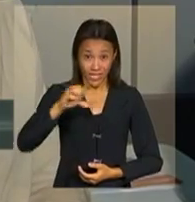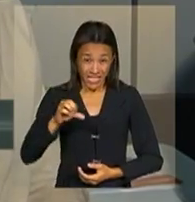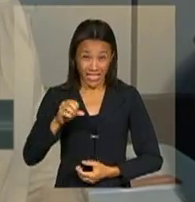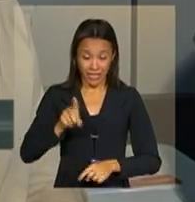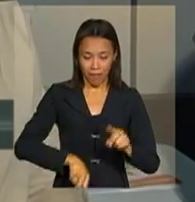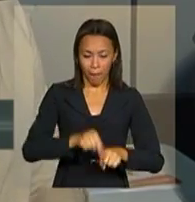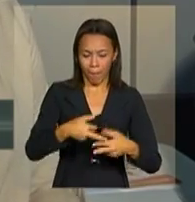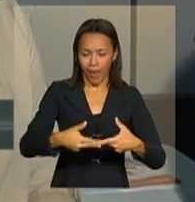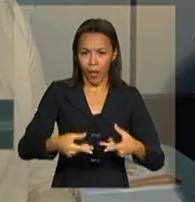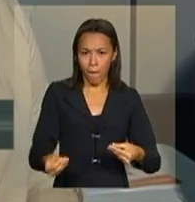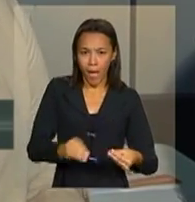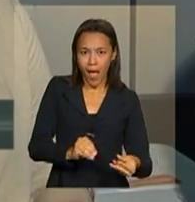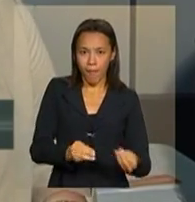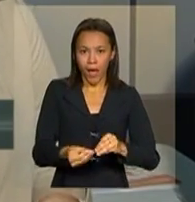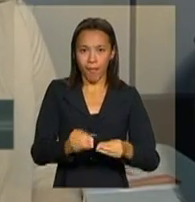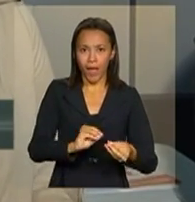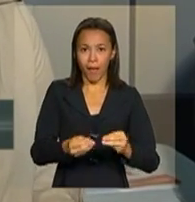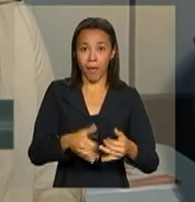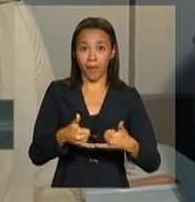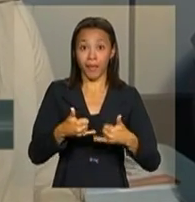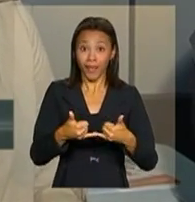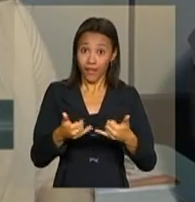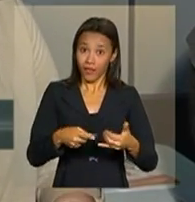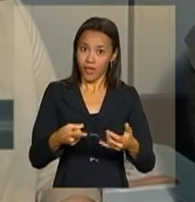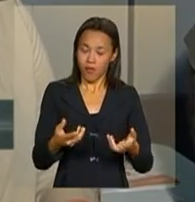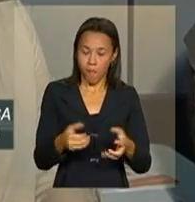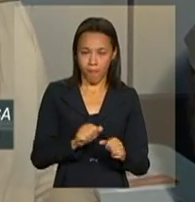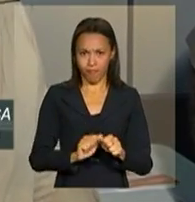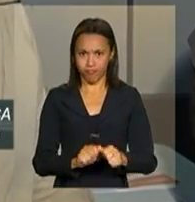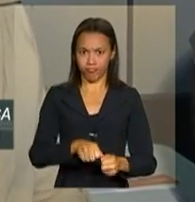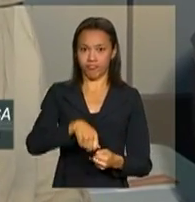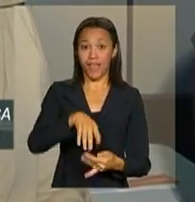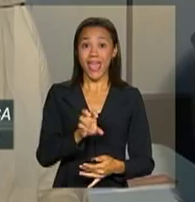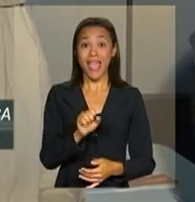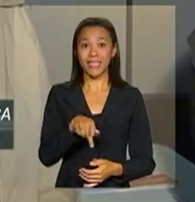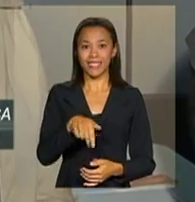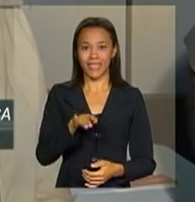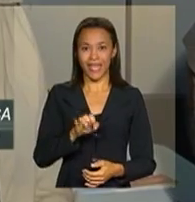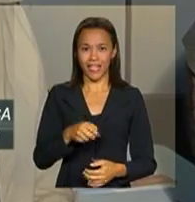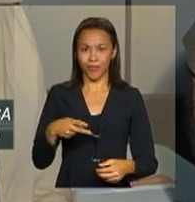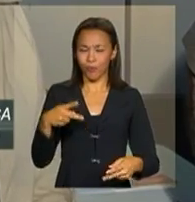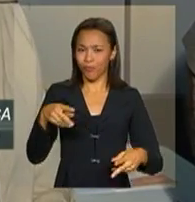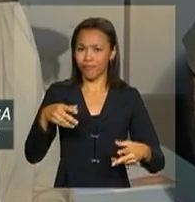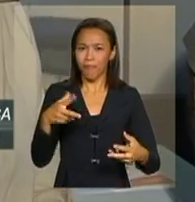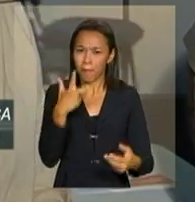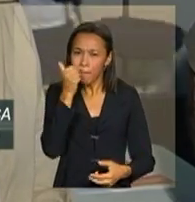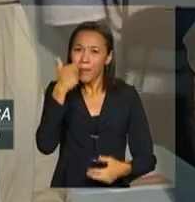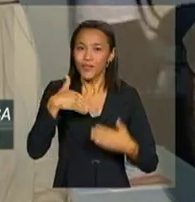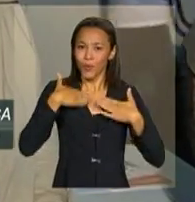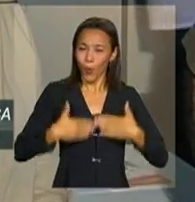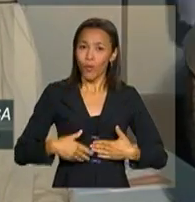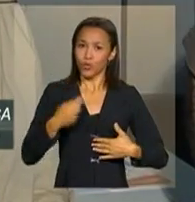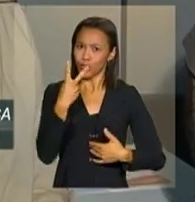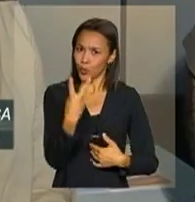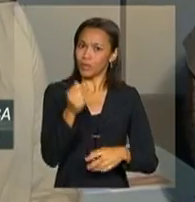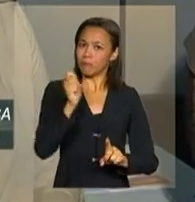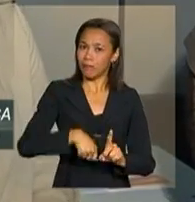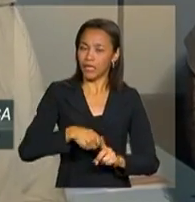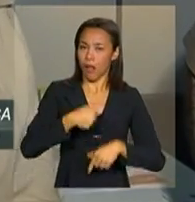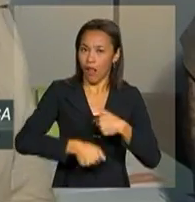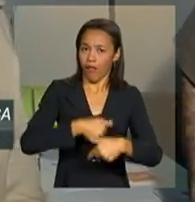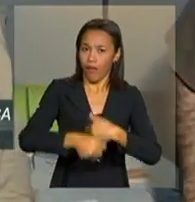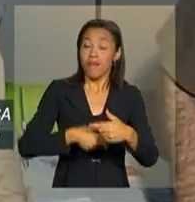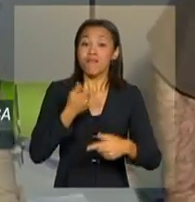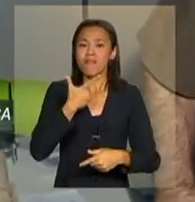de brinquedo de encaixe transformadas em um esqueleto externo do corpo humano. Foram 2 meses de trabalho. E